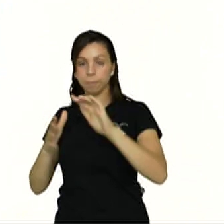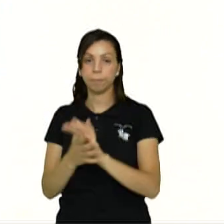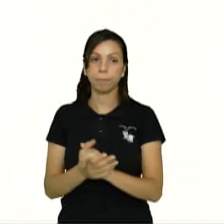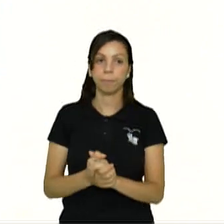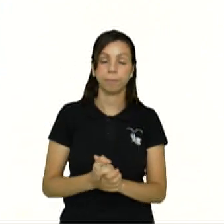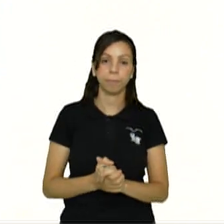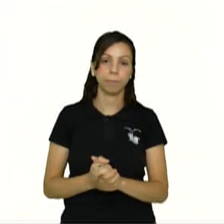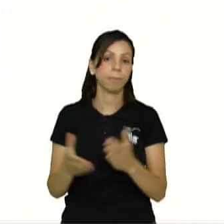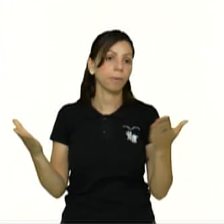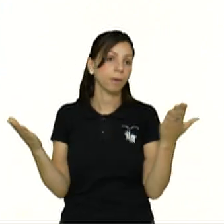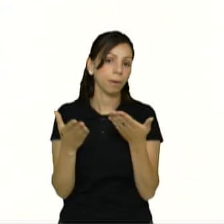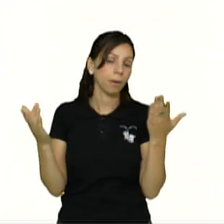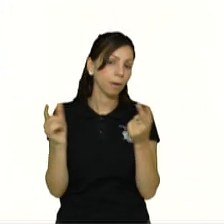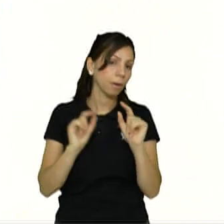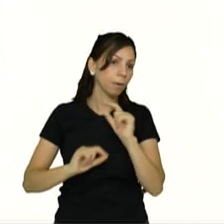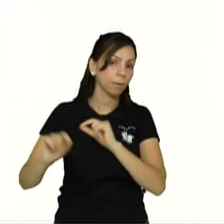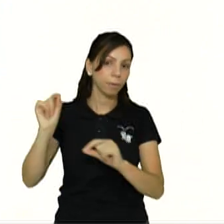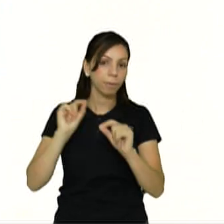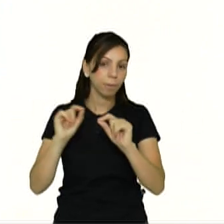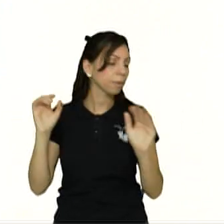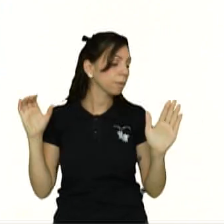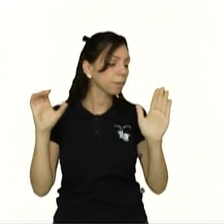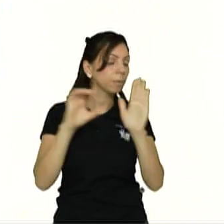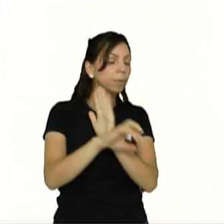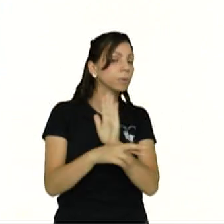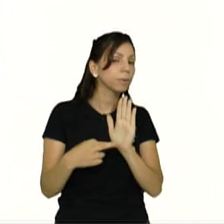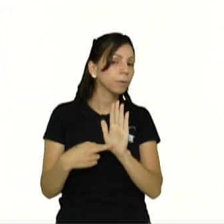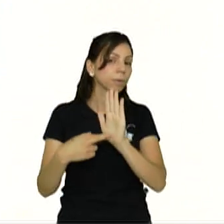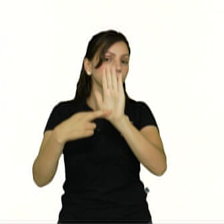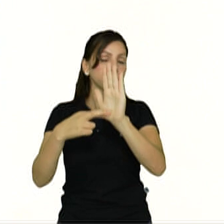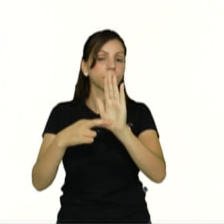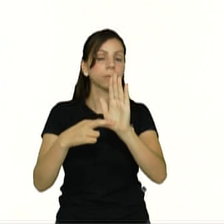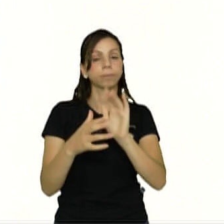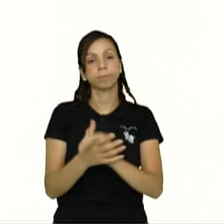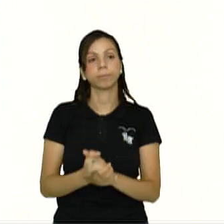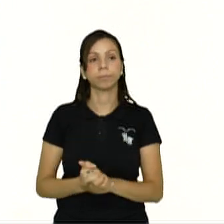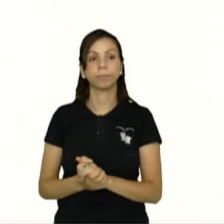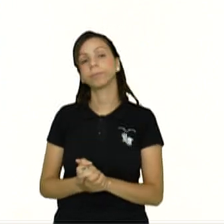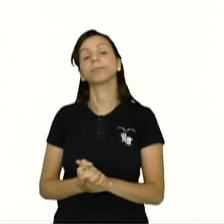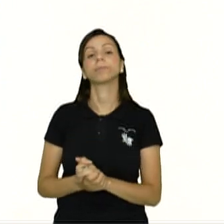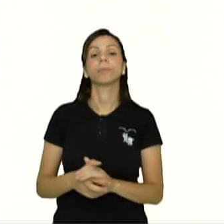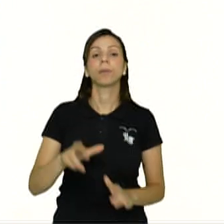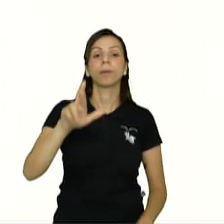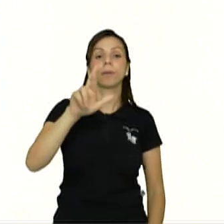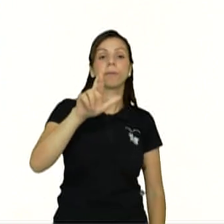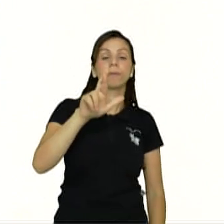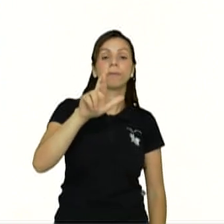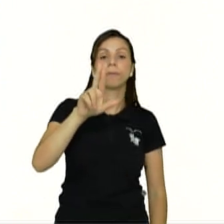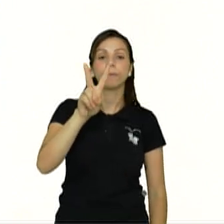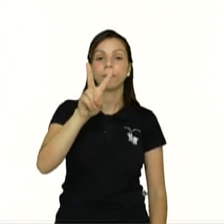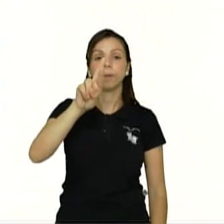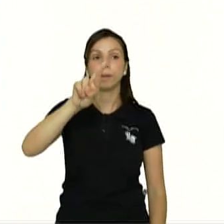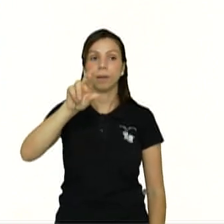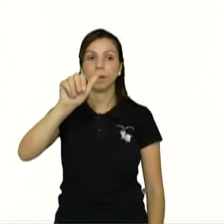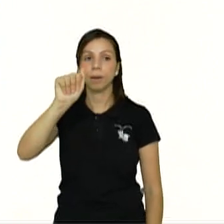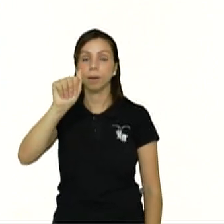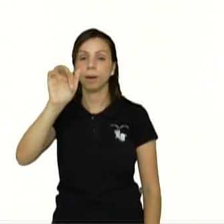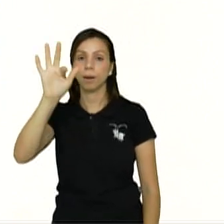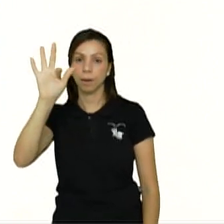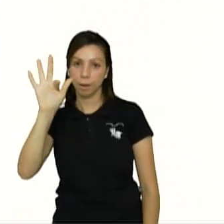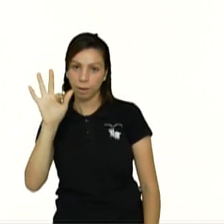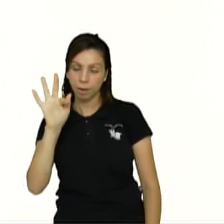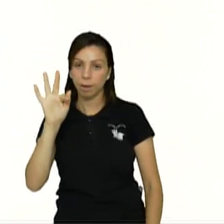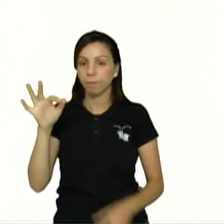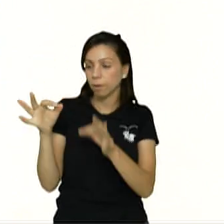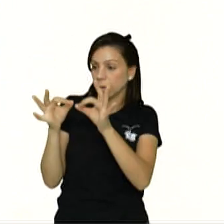eu coloco o que representa cada grandeza da fórmula. VR é AF, velocidade